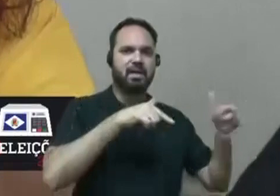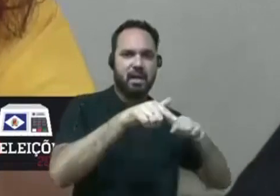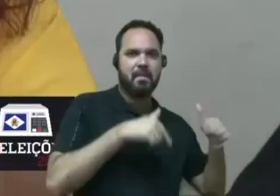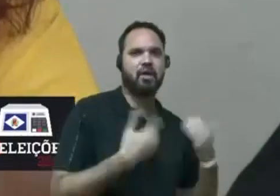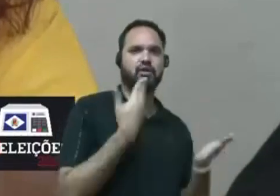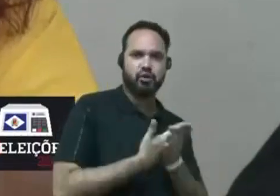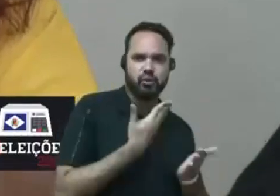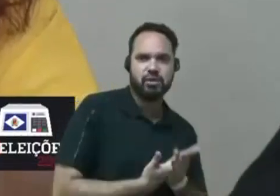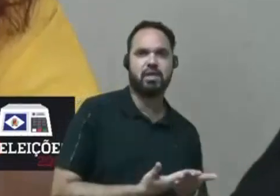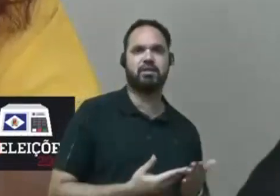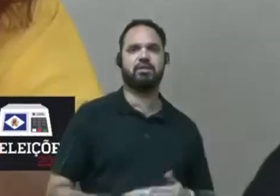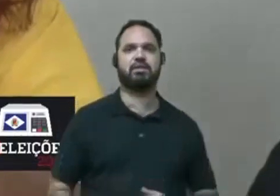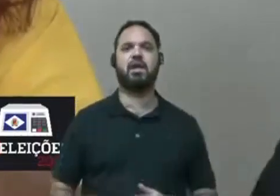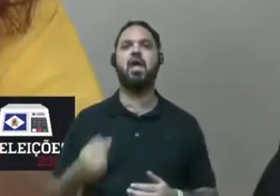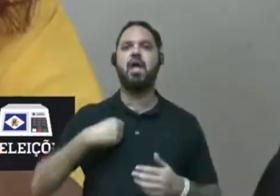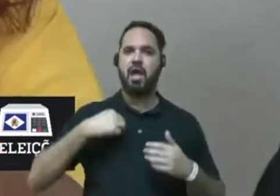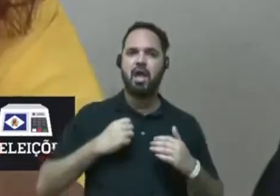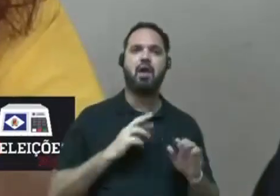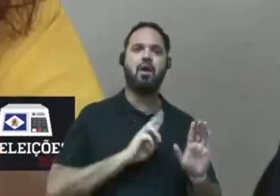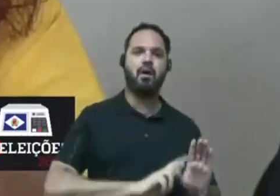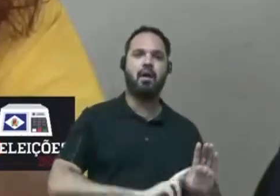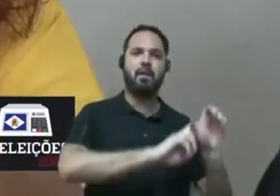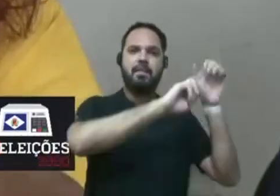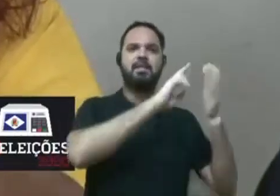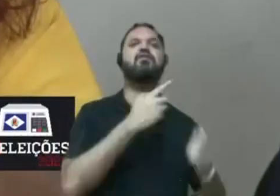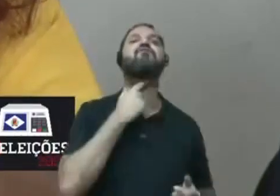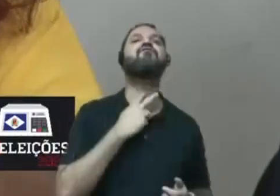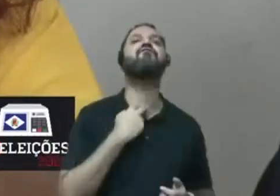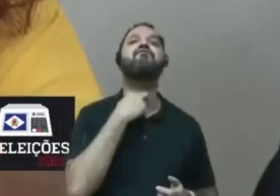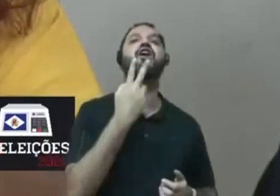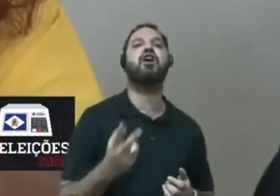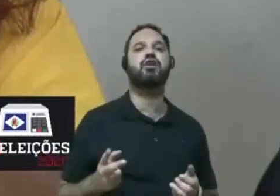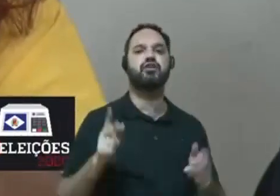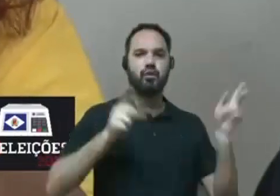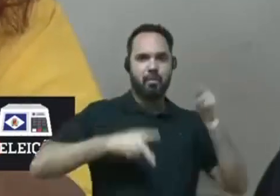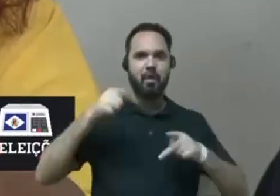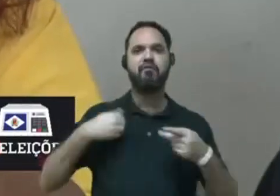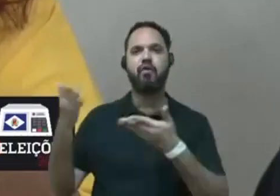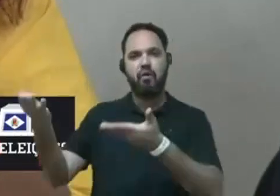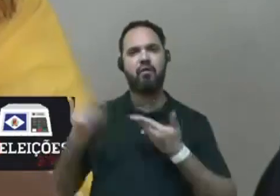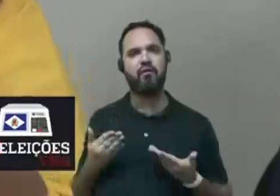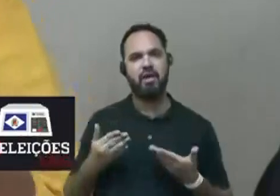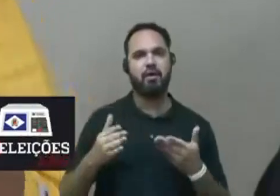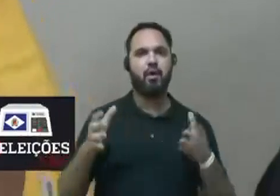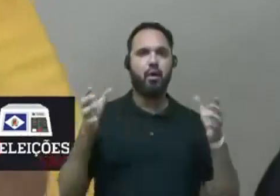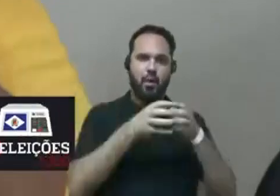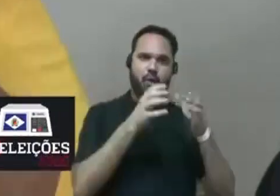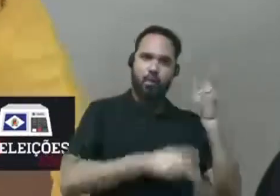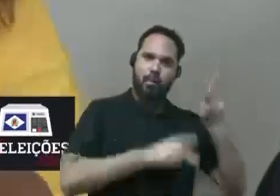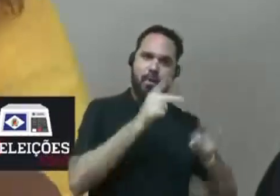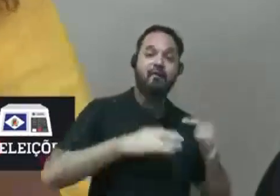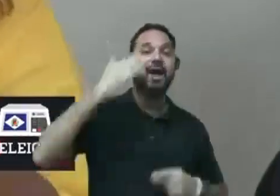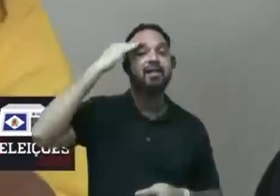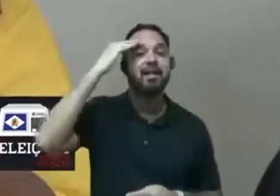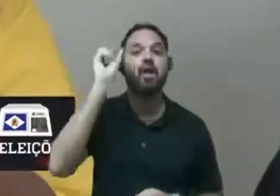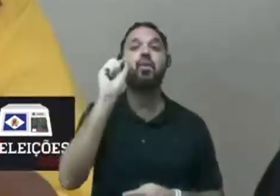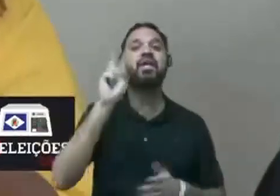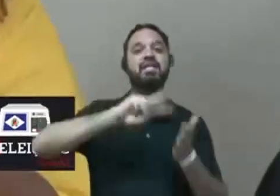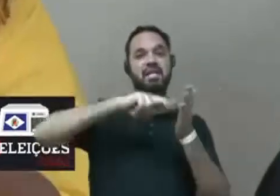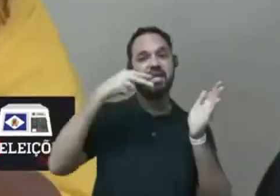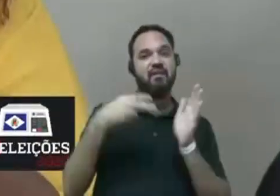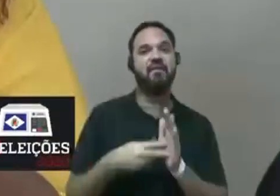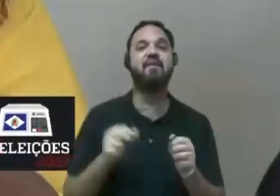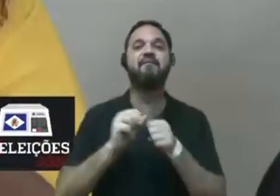trabalhadores do Estudante eu represento a voz do povo e eu convido o povo a entender o que significa